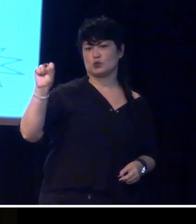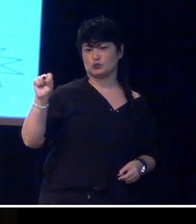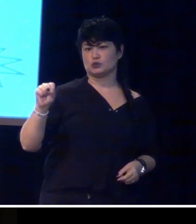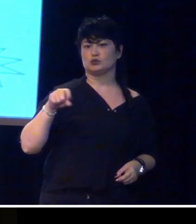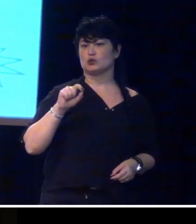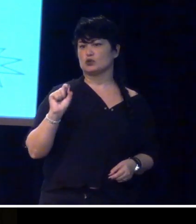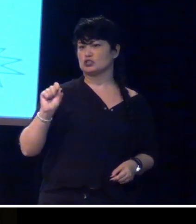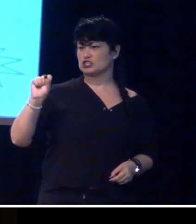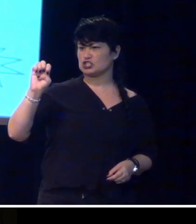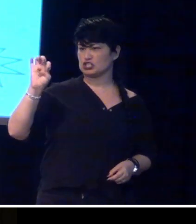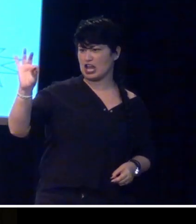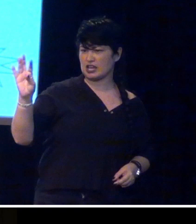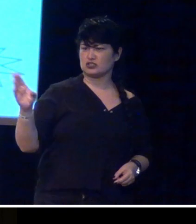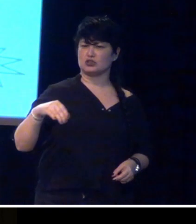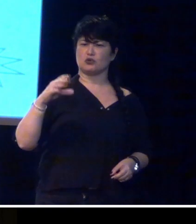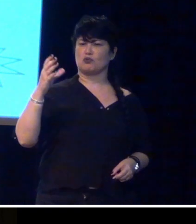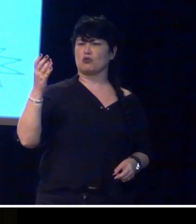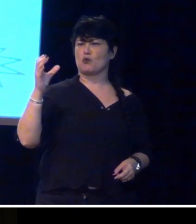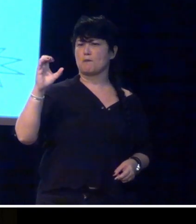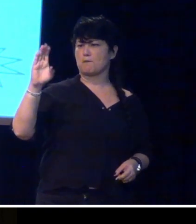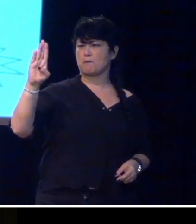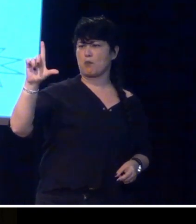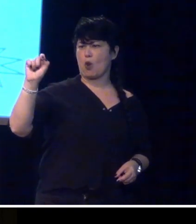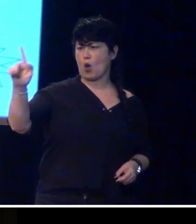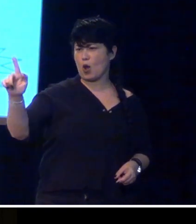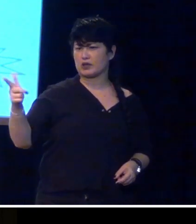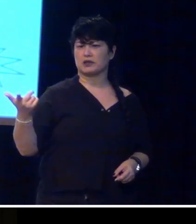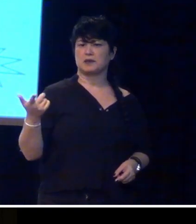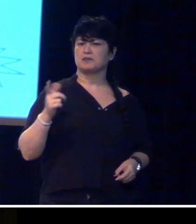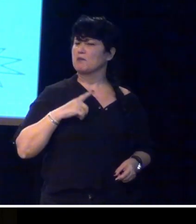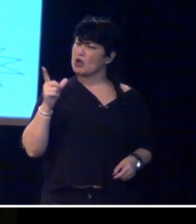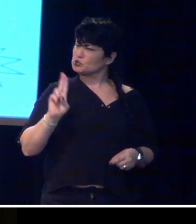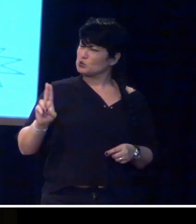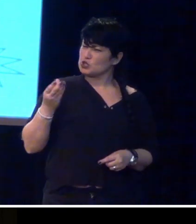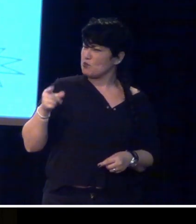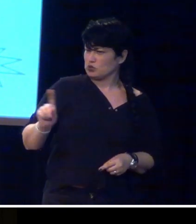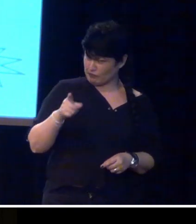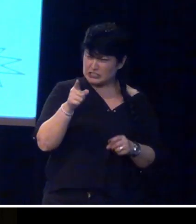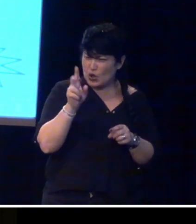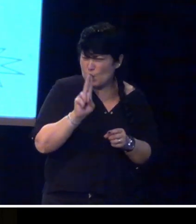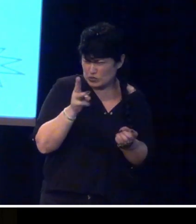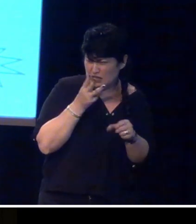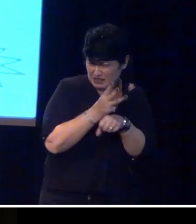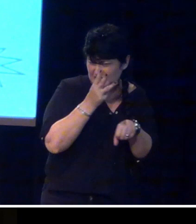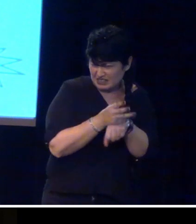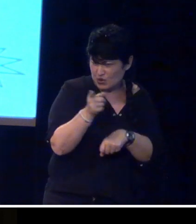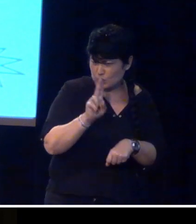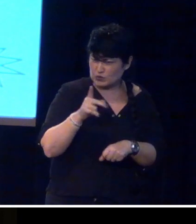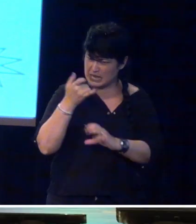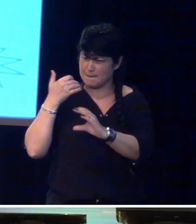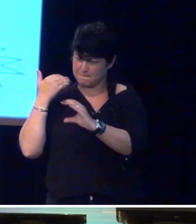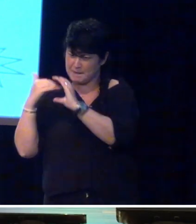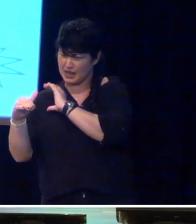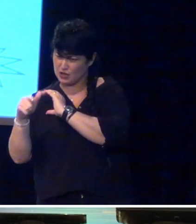O chat, o blog. Ah, mas eu não uso muito isso. Mas você usa um WhatsApp? Você usa um